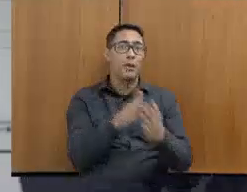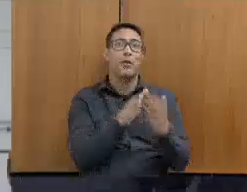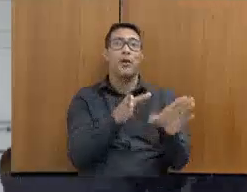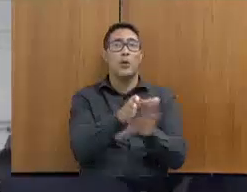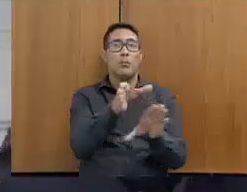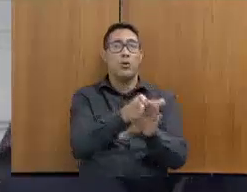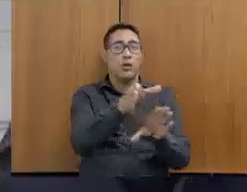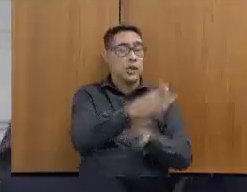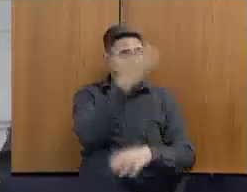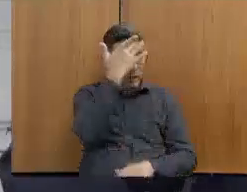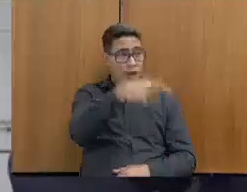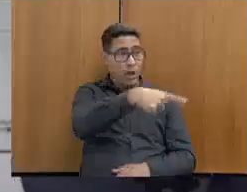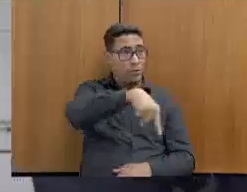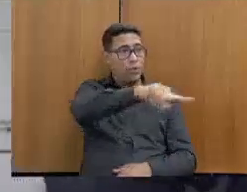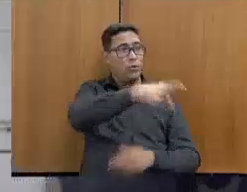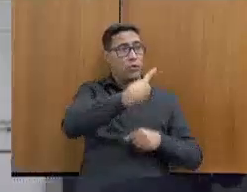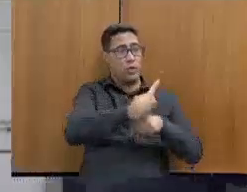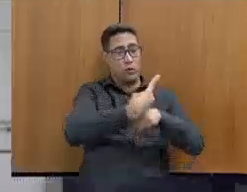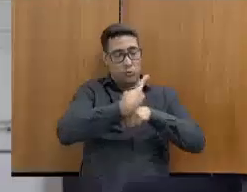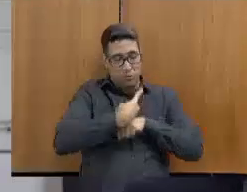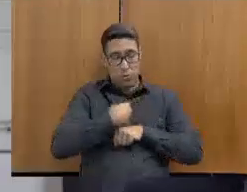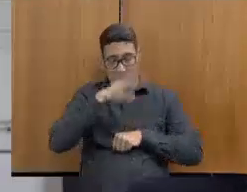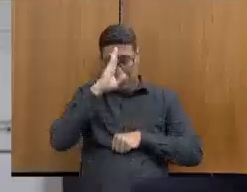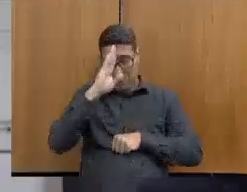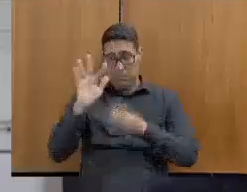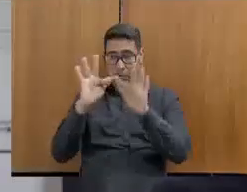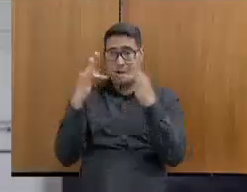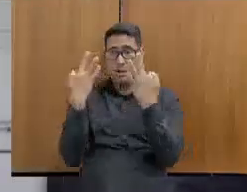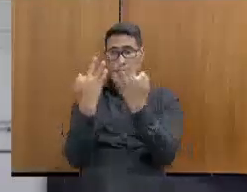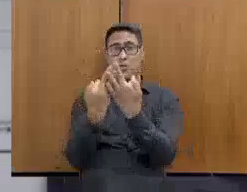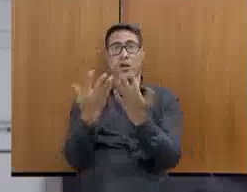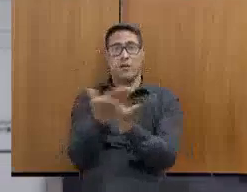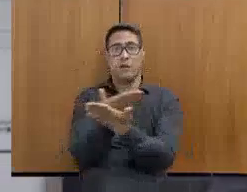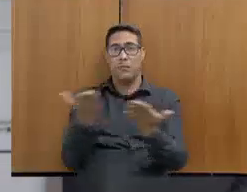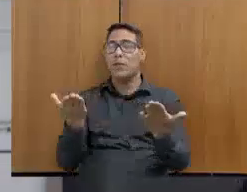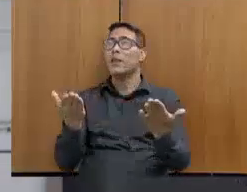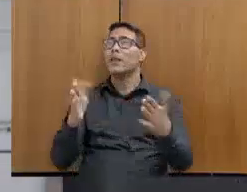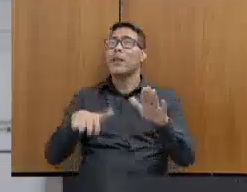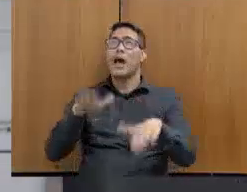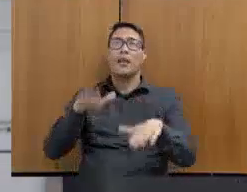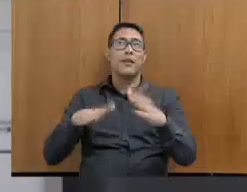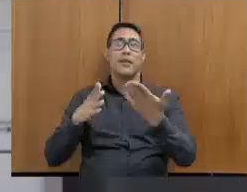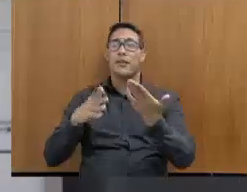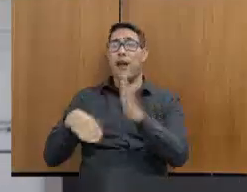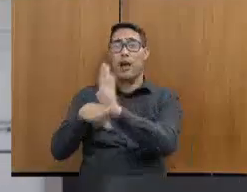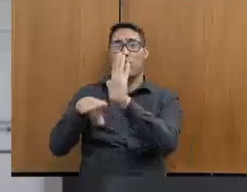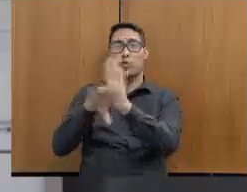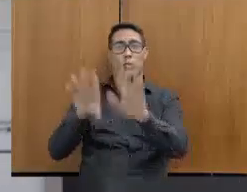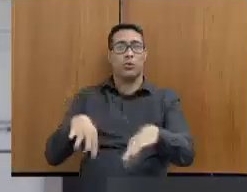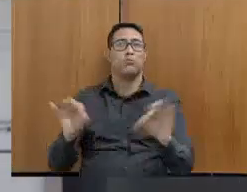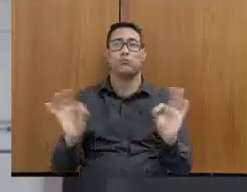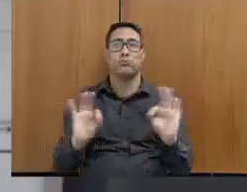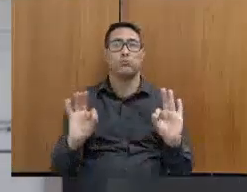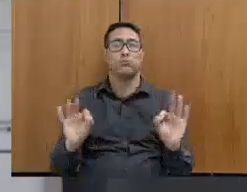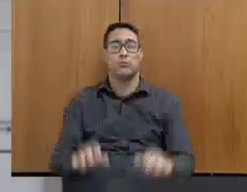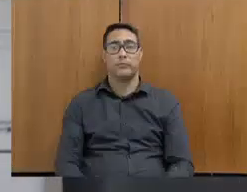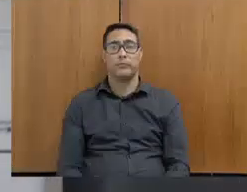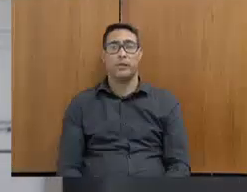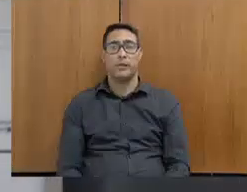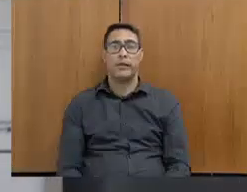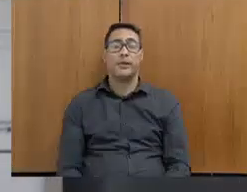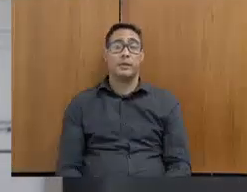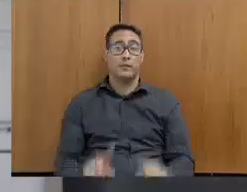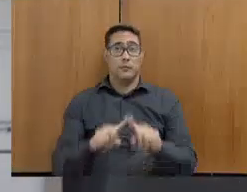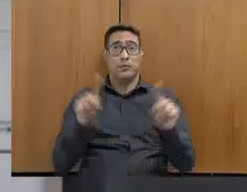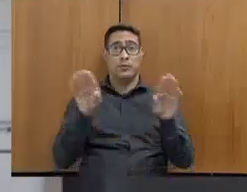que nos procuram principalmente os familiares que ficam muitas vezes assistido diante de situações como essa Mas